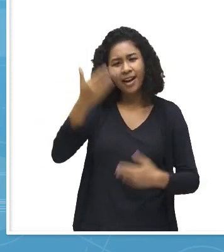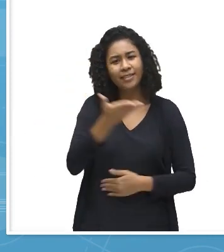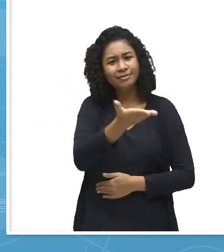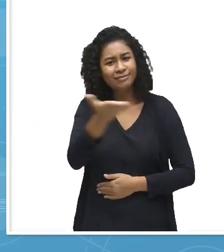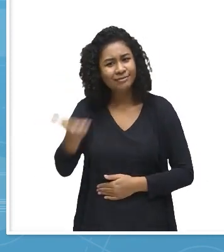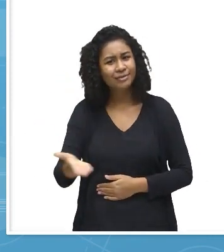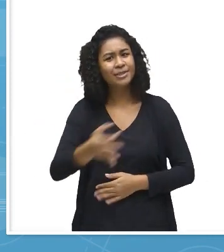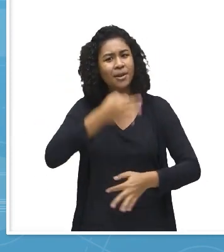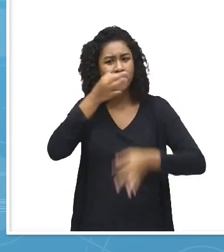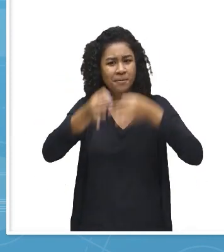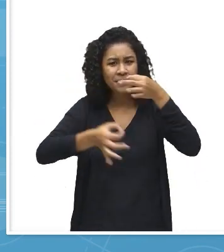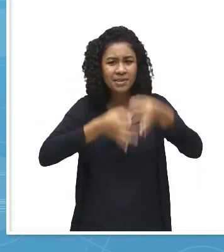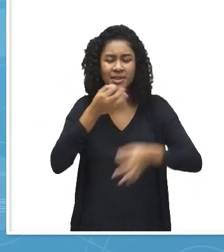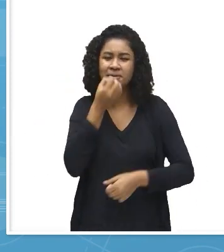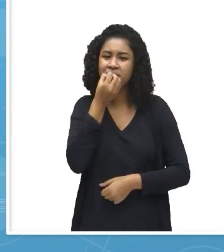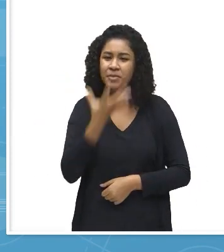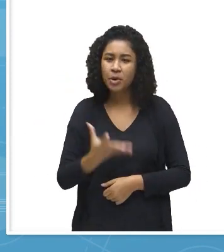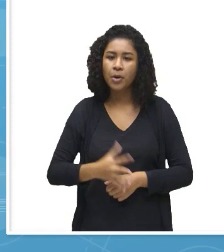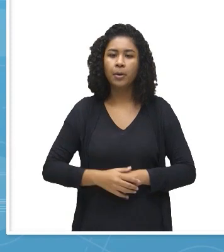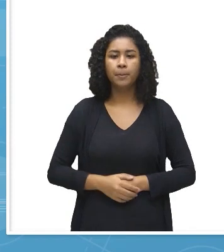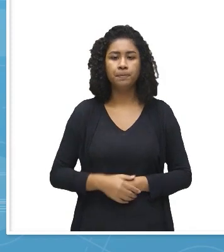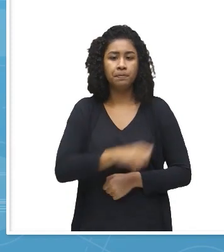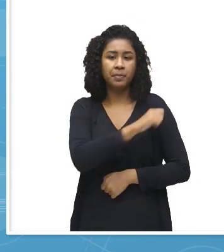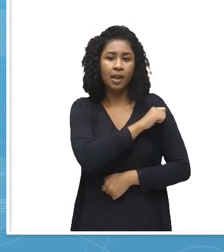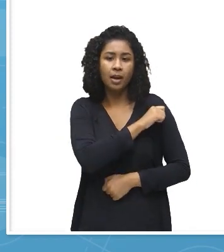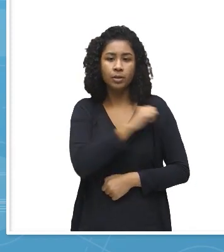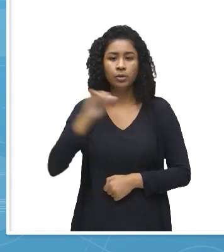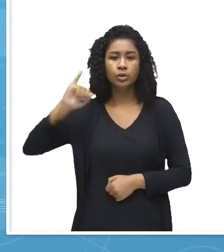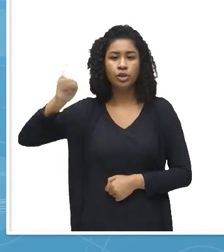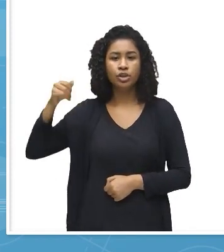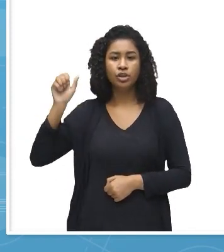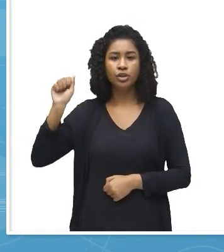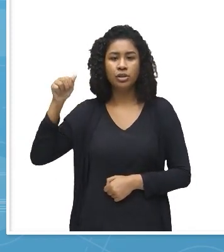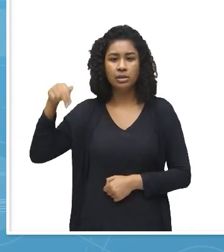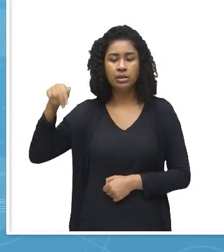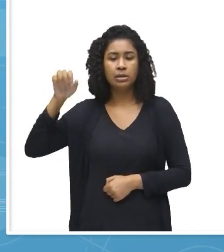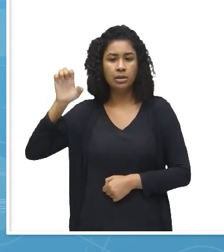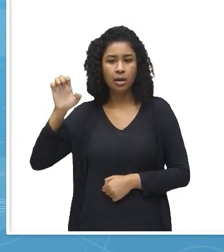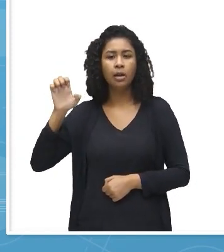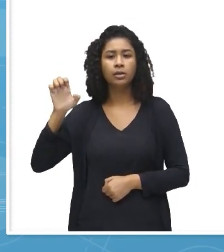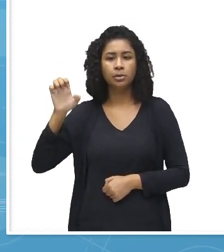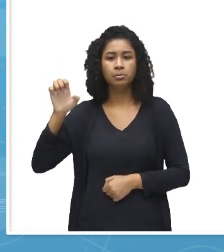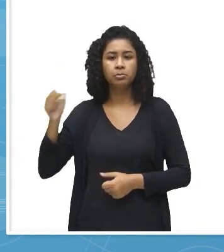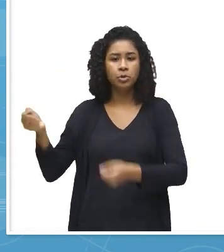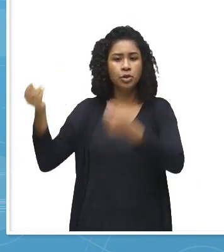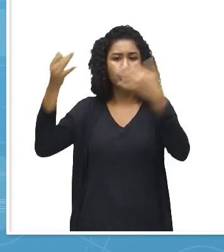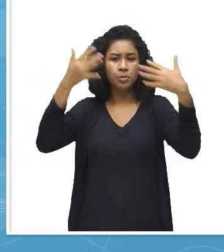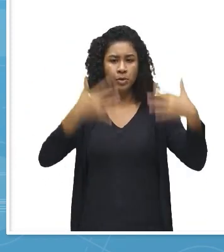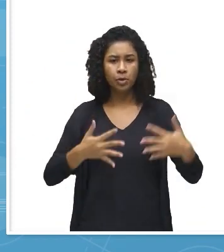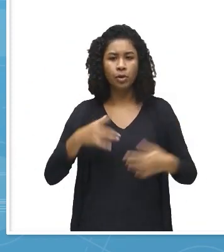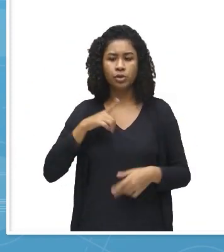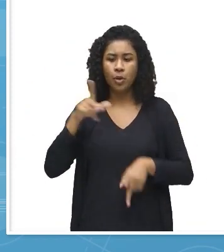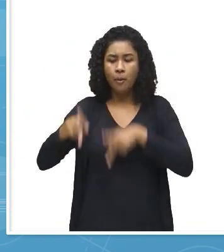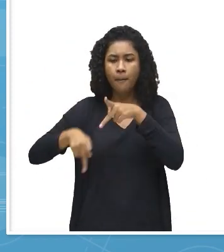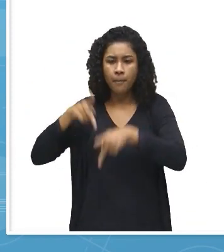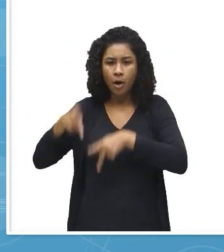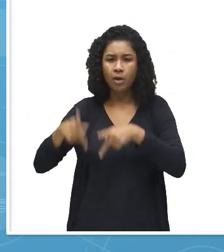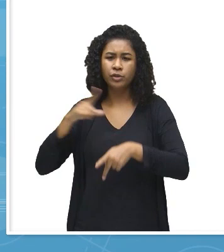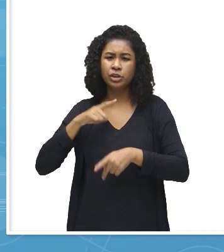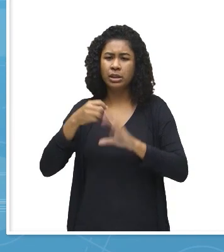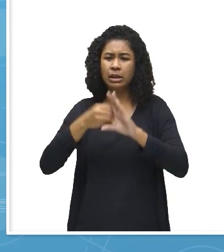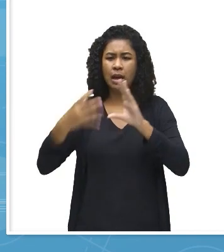pela participação. A Jane colocou ali que os povos germânicos tinham entre suas principais características o militarismo e a prática